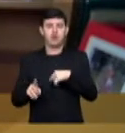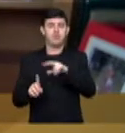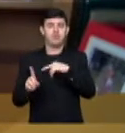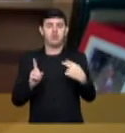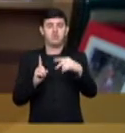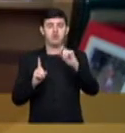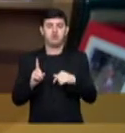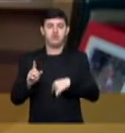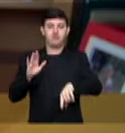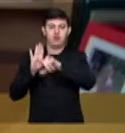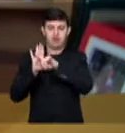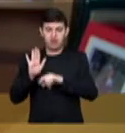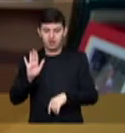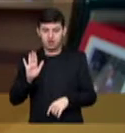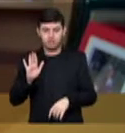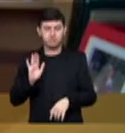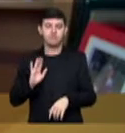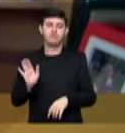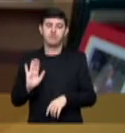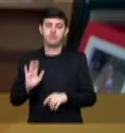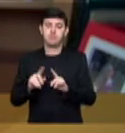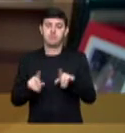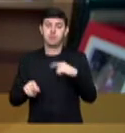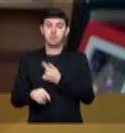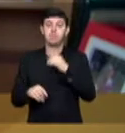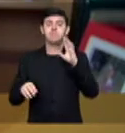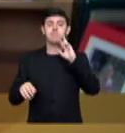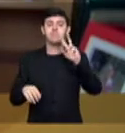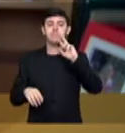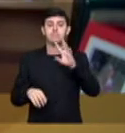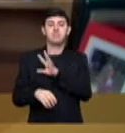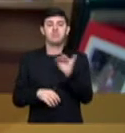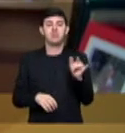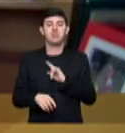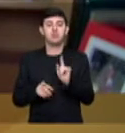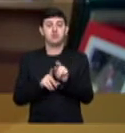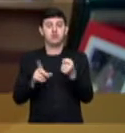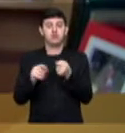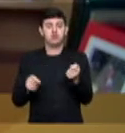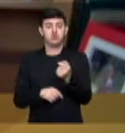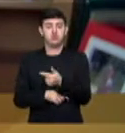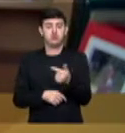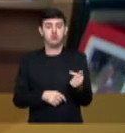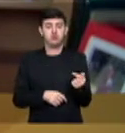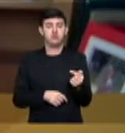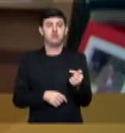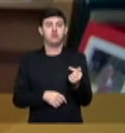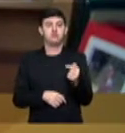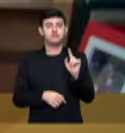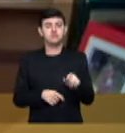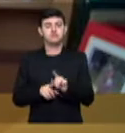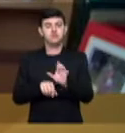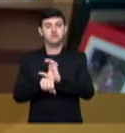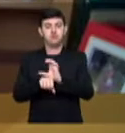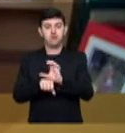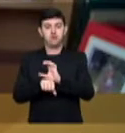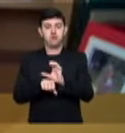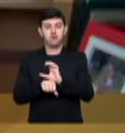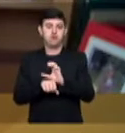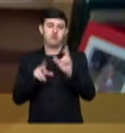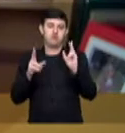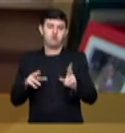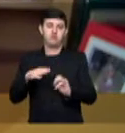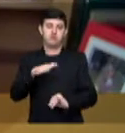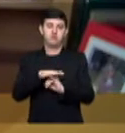lei subsistente. Mas há de se lembrar, isto sim, do artigo 227, da Constituição Federal, como já fez o